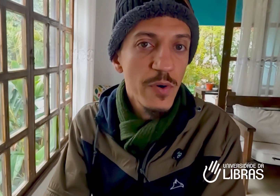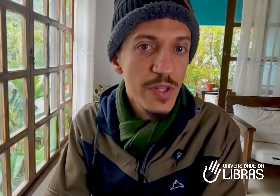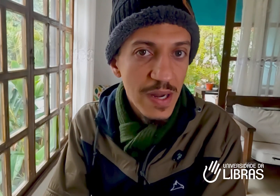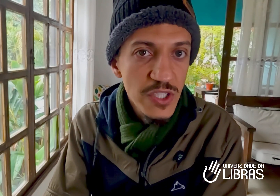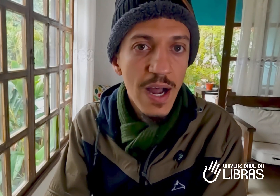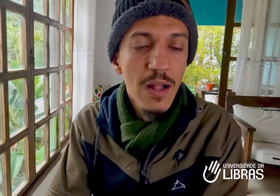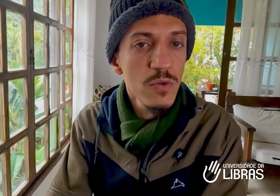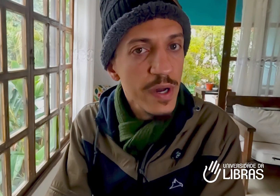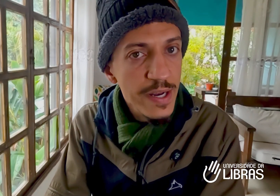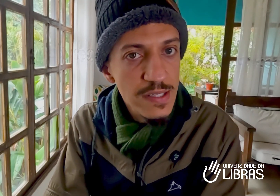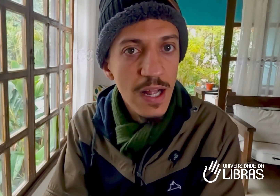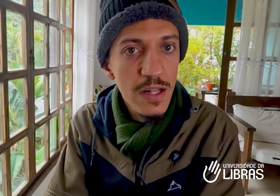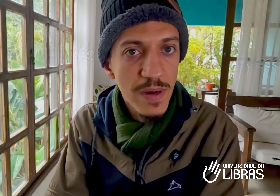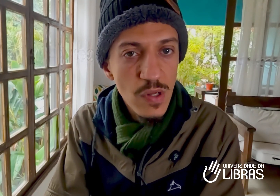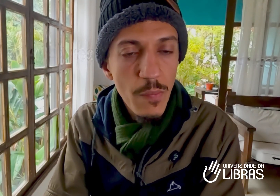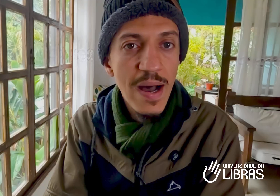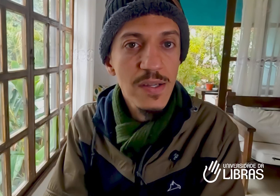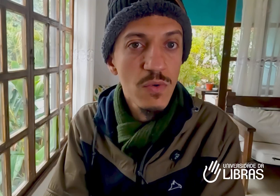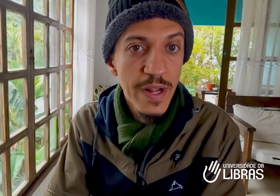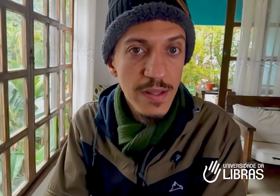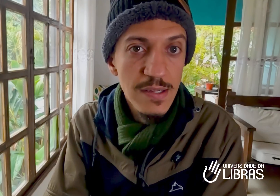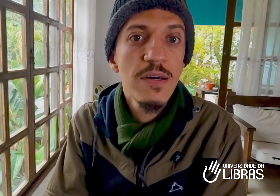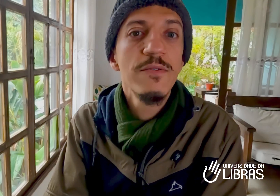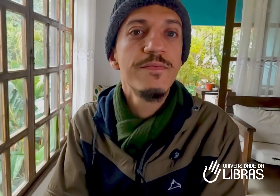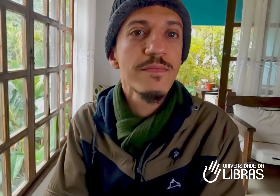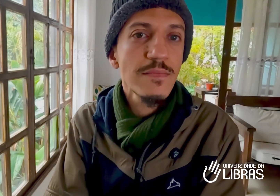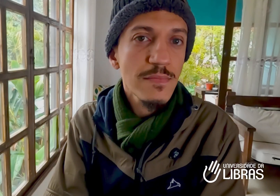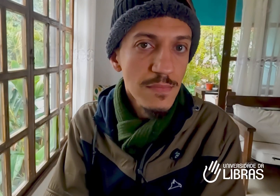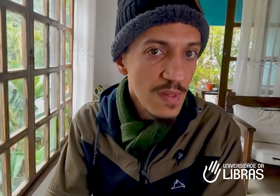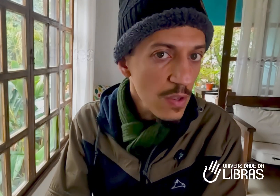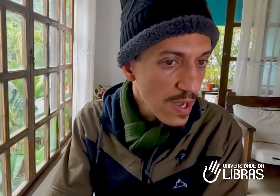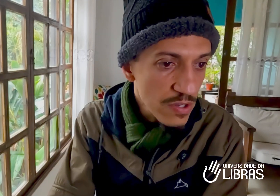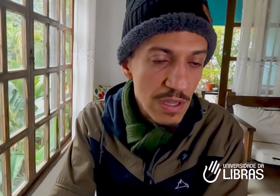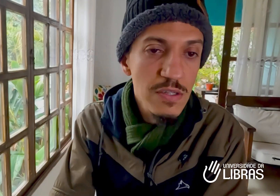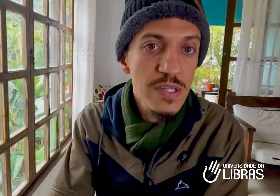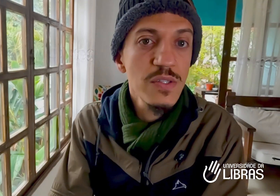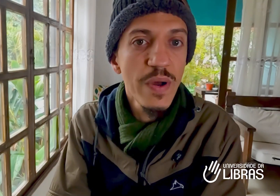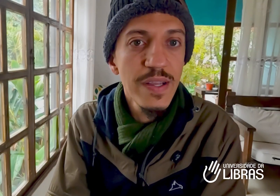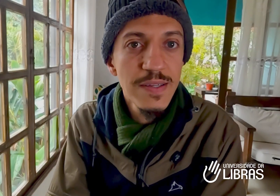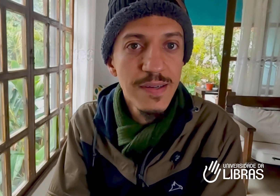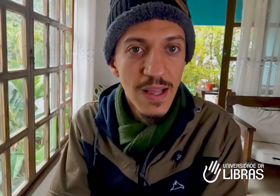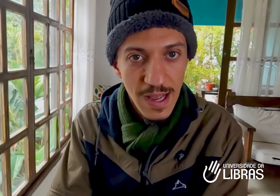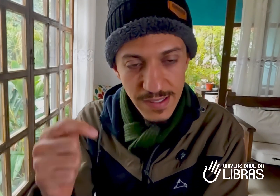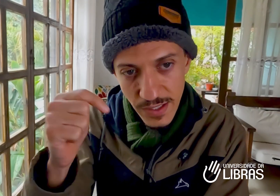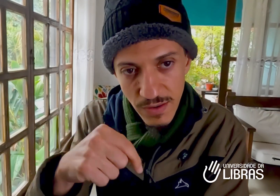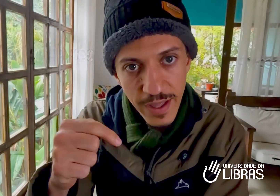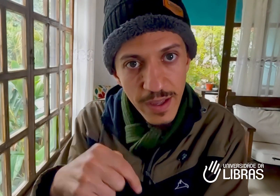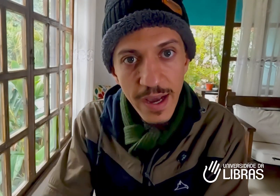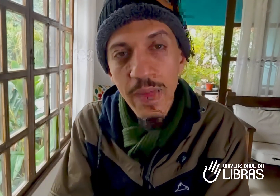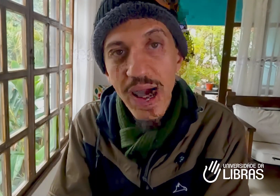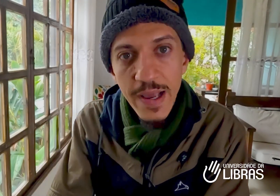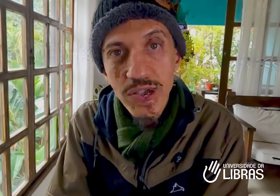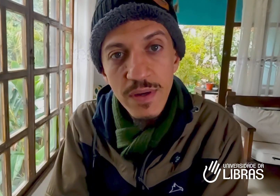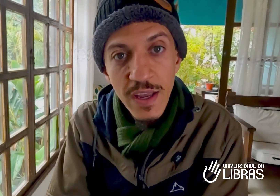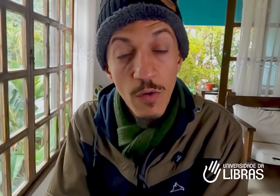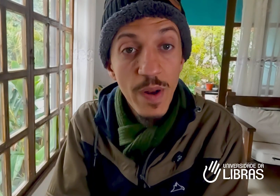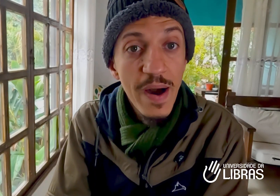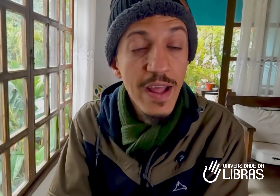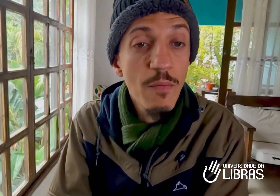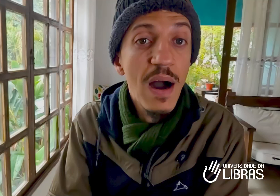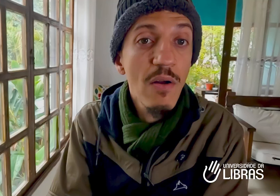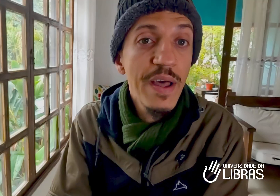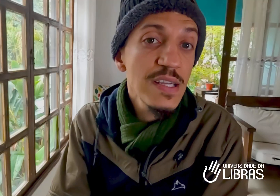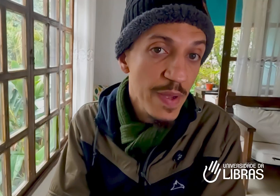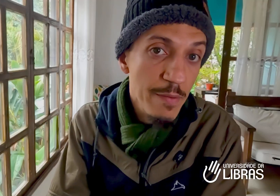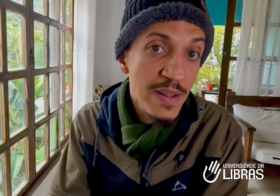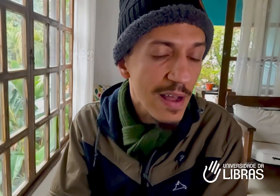você poder baixar, tudo organizado, passo a passo, com orientação, com as atualizações, acesse o link que tem aqui abaixo. Eu preparei